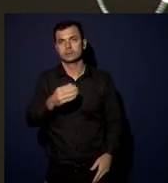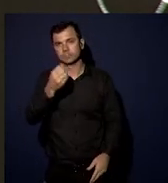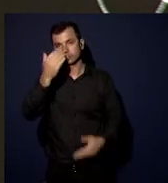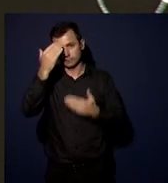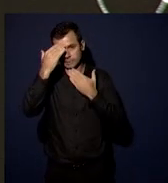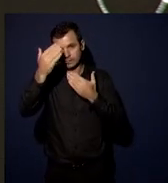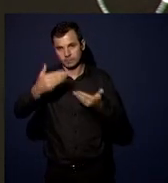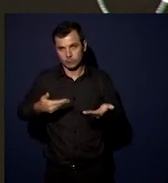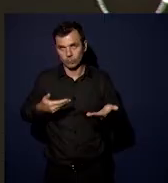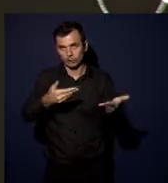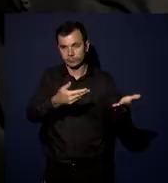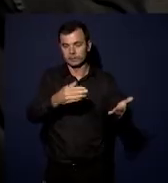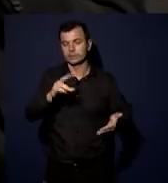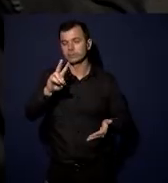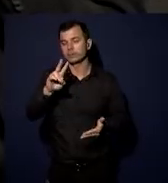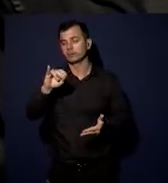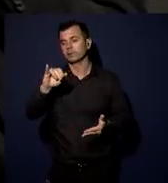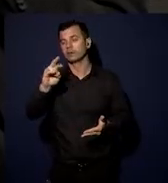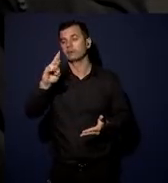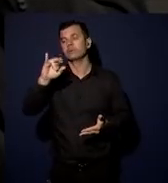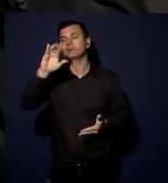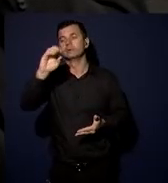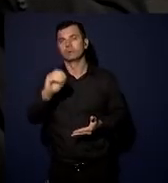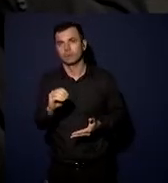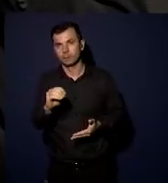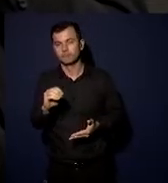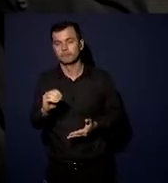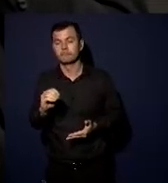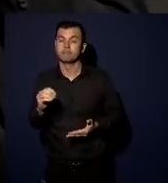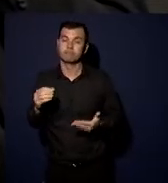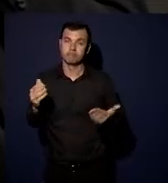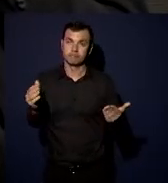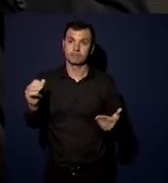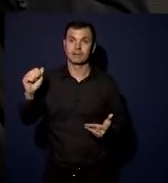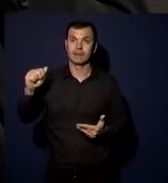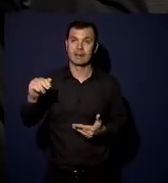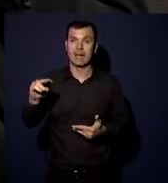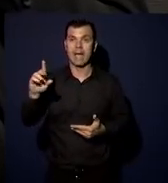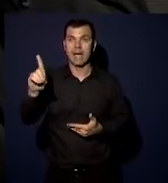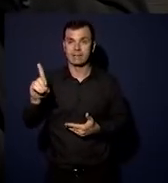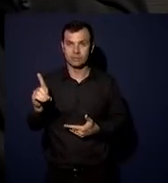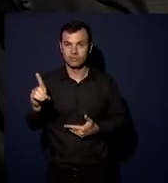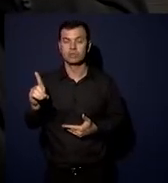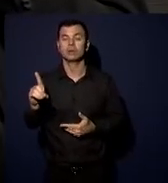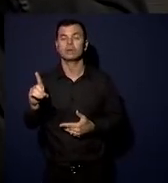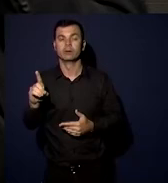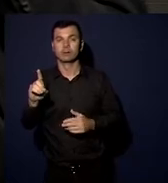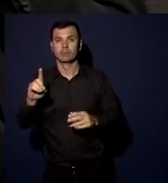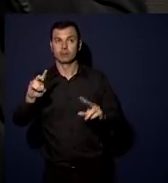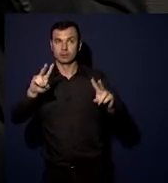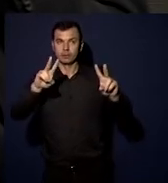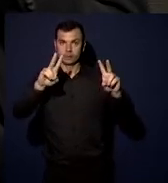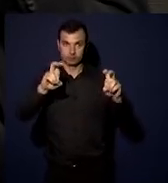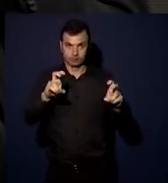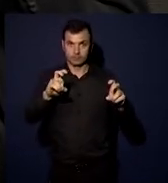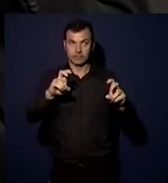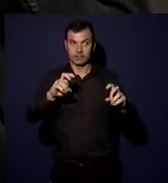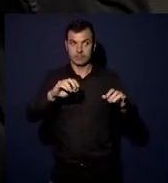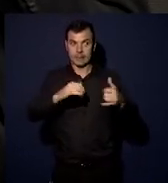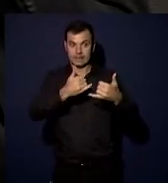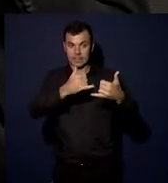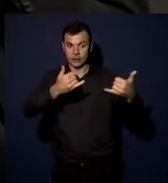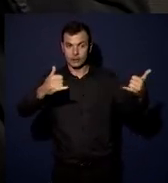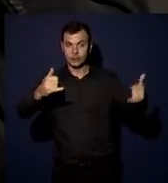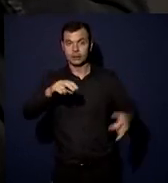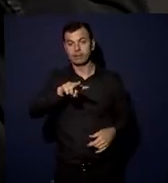Vitória eu acho que a gente tá hoje tão ligada à questão da transição energética que